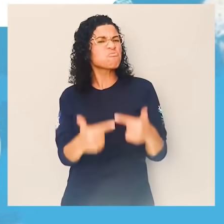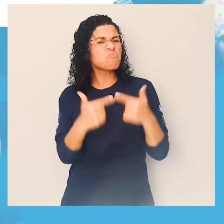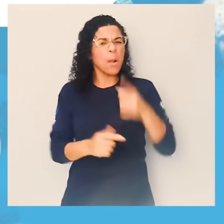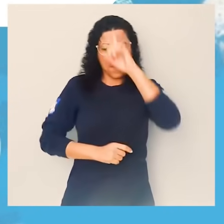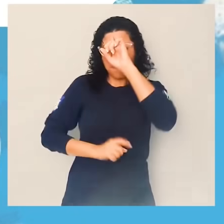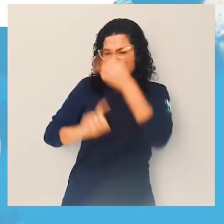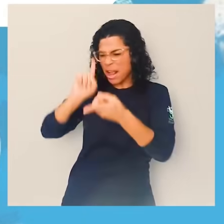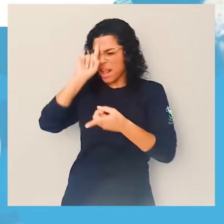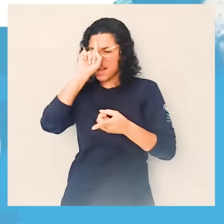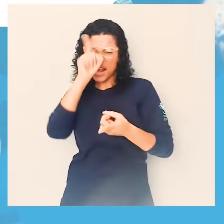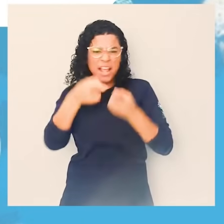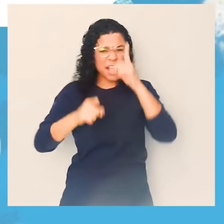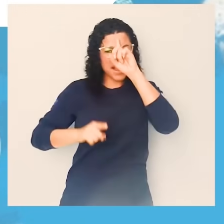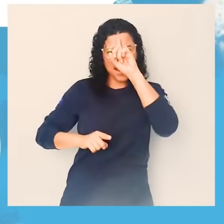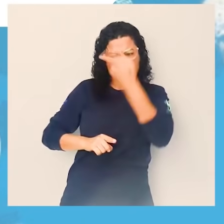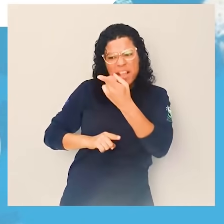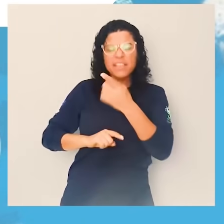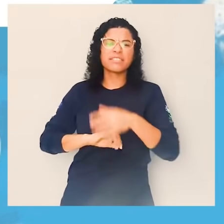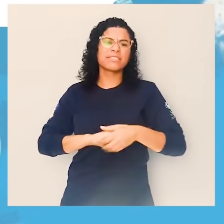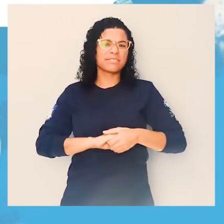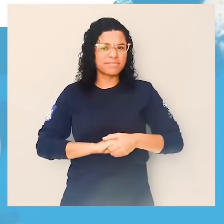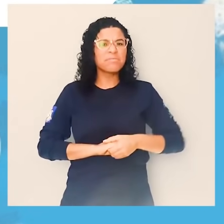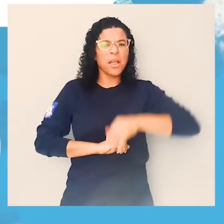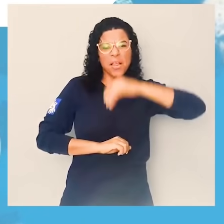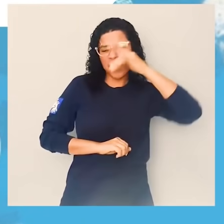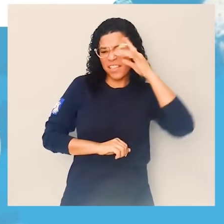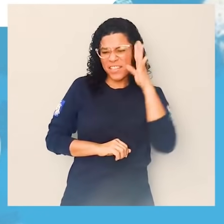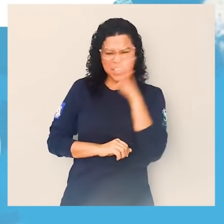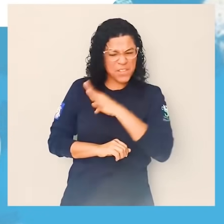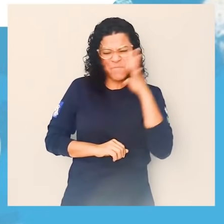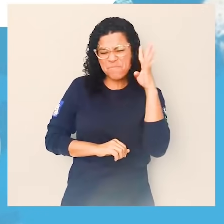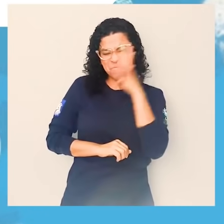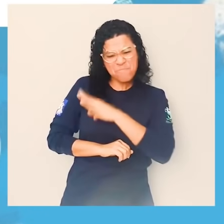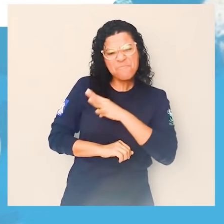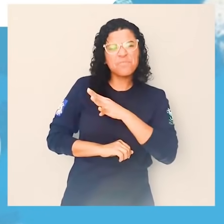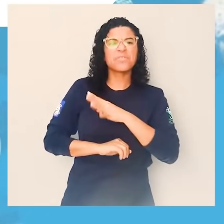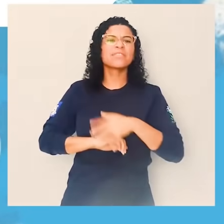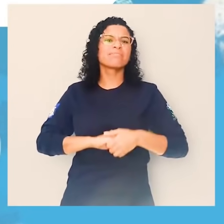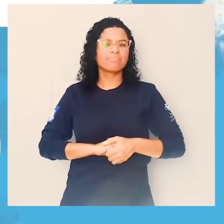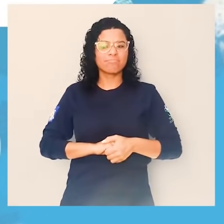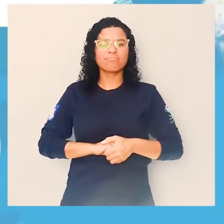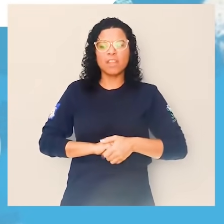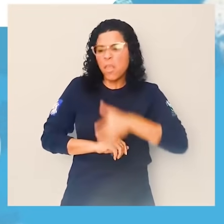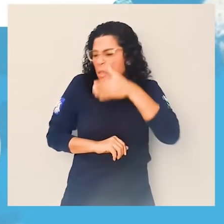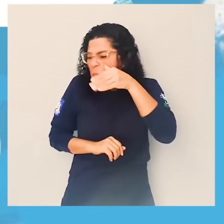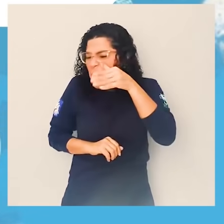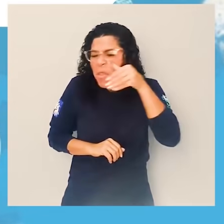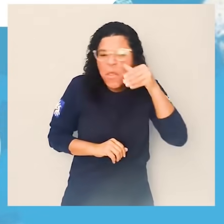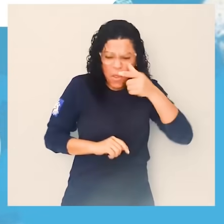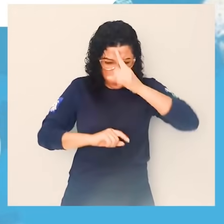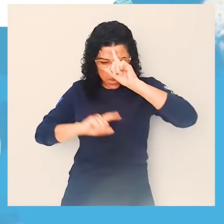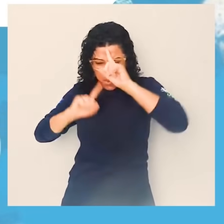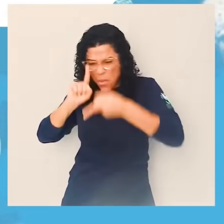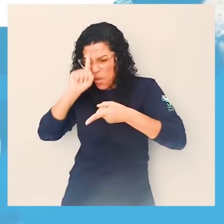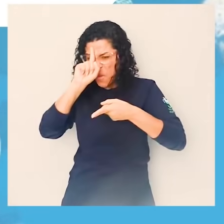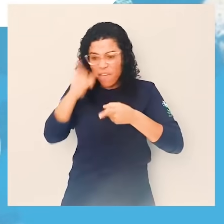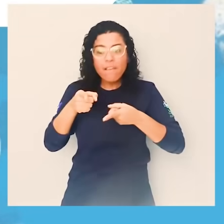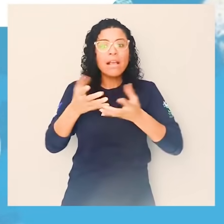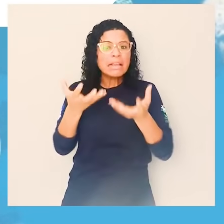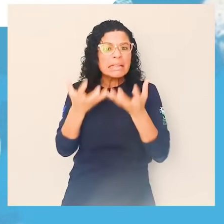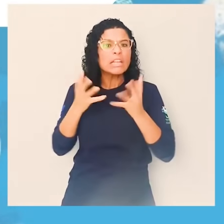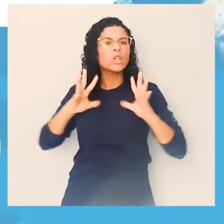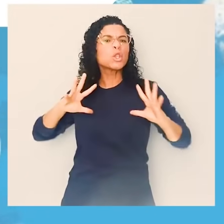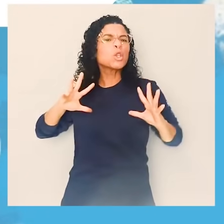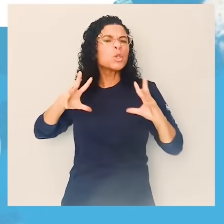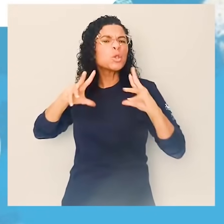ficou, mandão, teimoso, implicante, xereta. Ele era tão xereta, tão mandão,